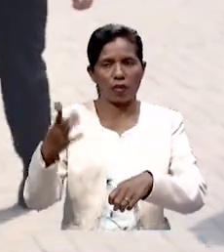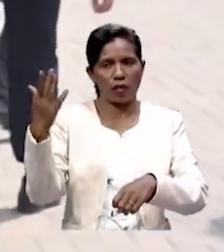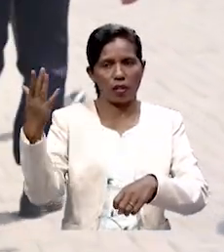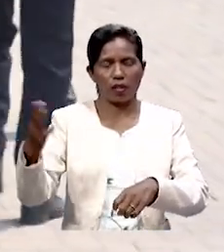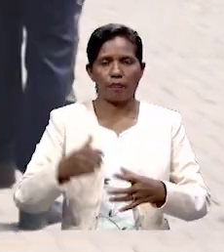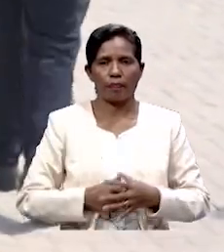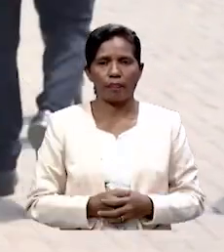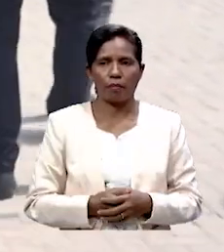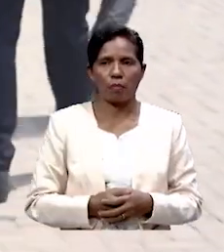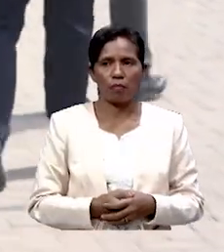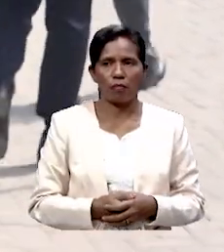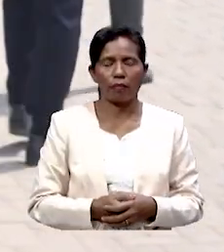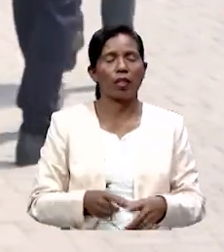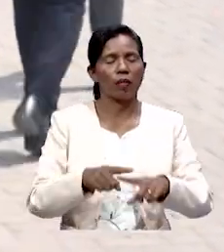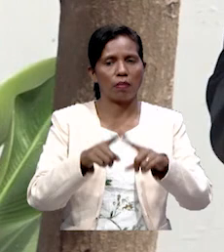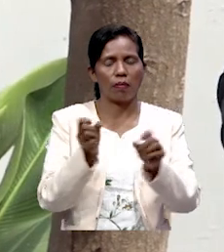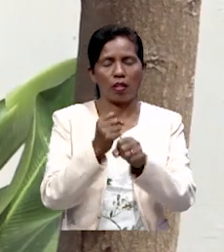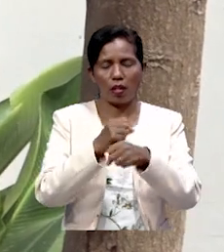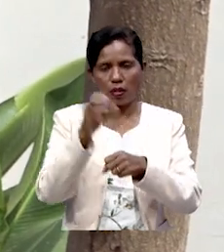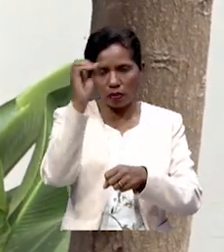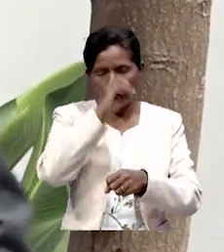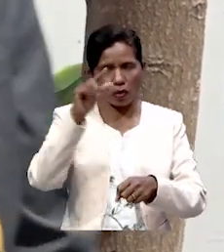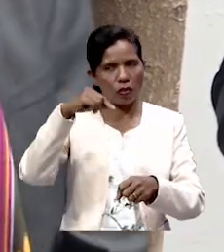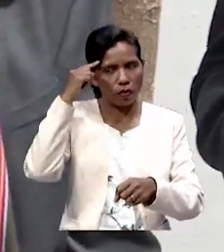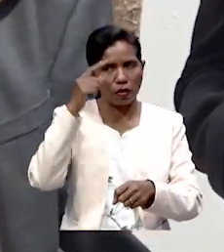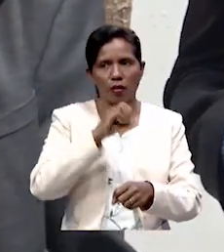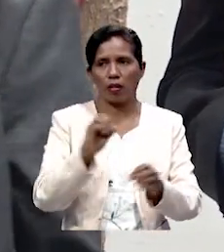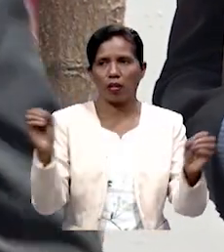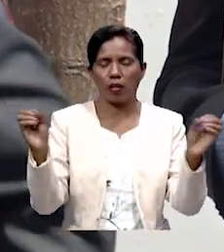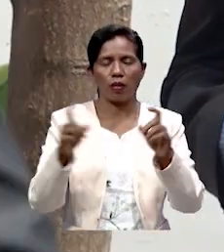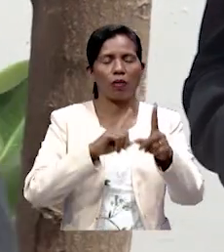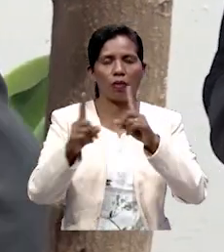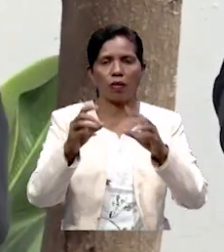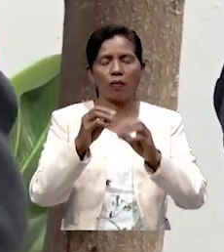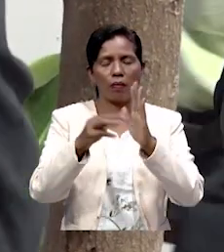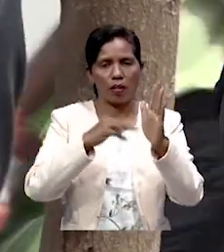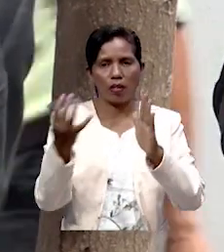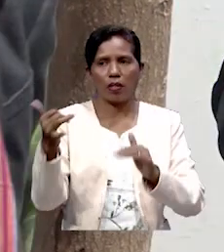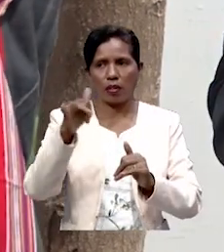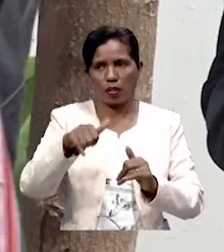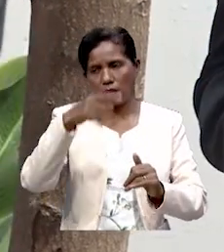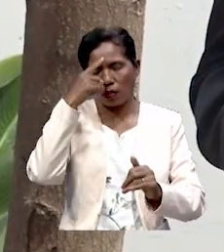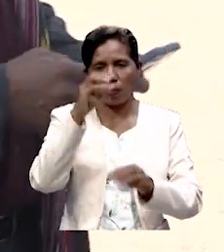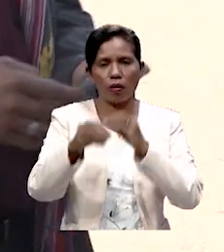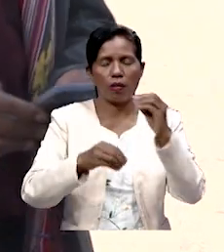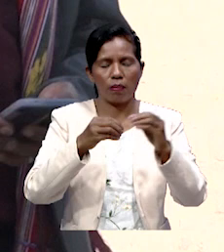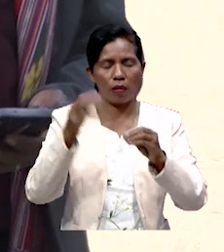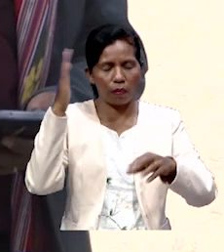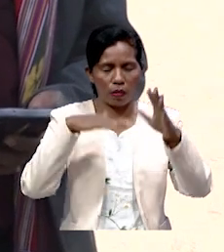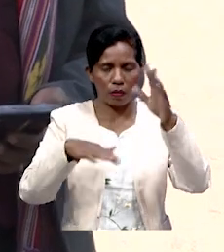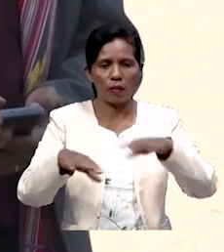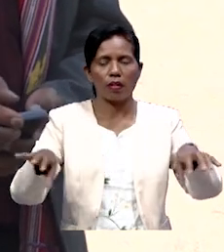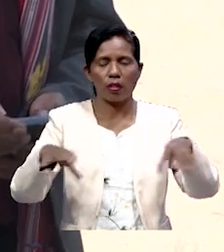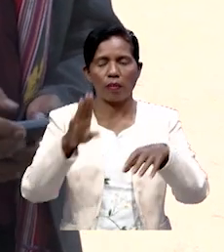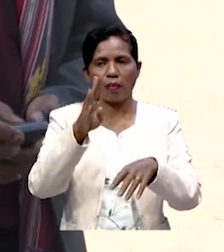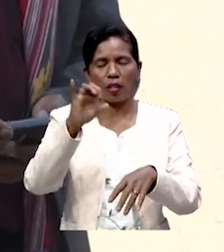Dili. Mas bem, foi na observação governante ne la coi fo comentário ba media sira quando ba problema sistema produção BI